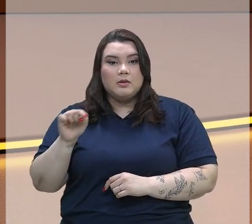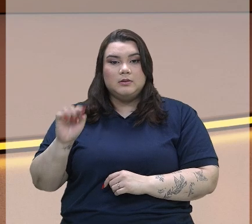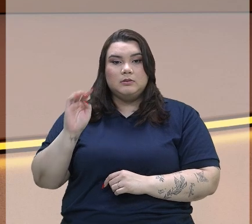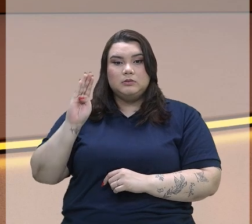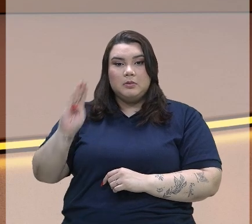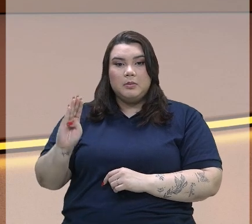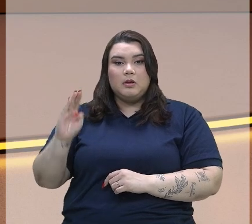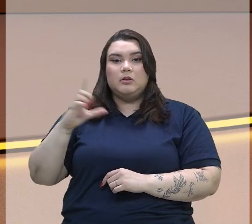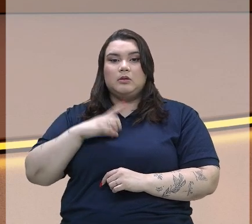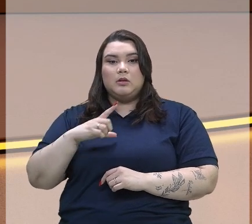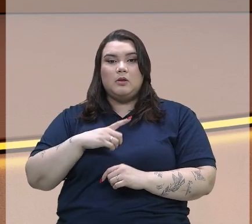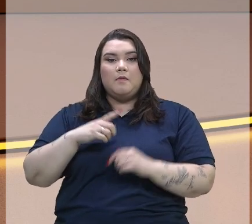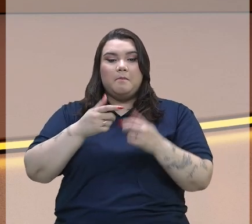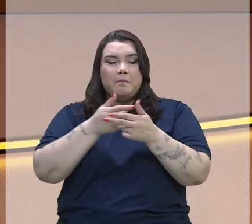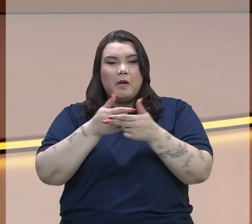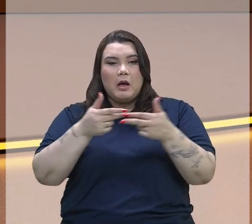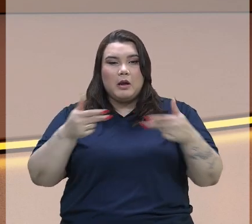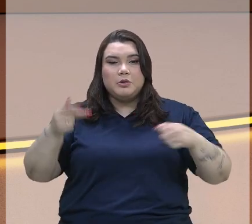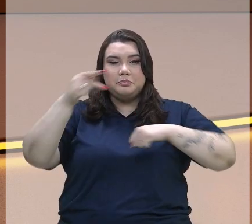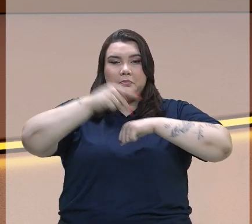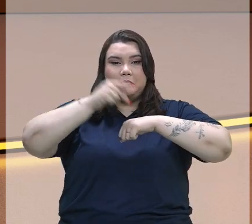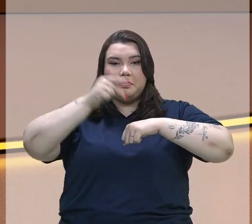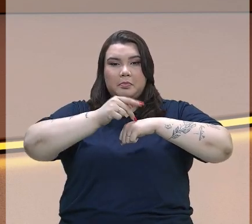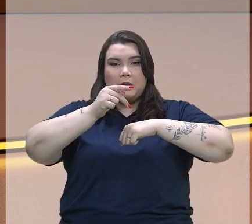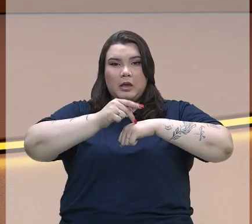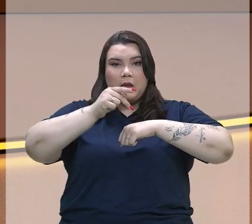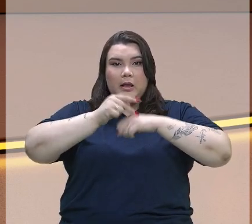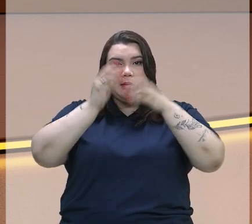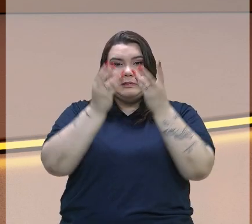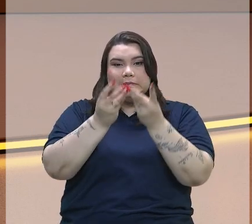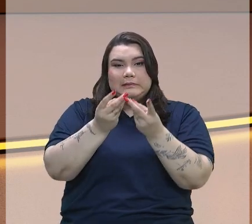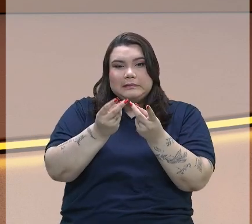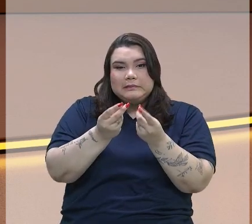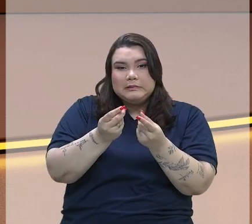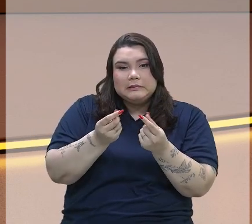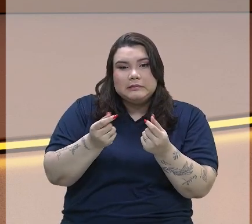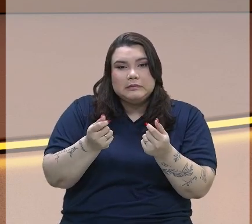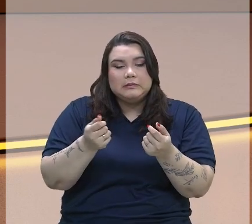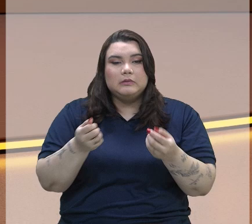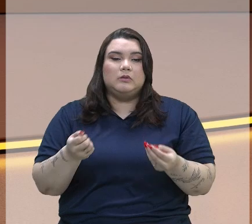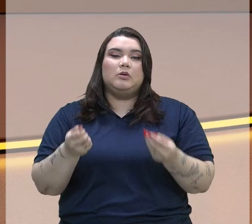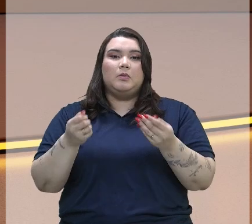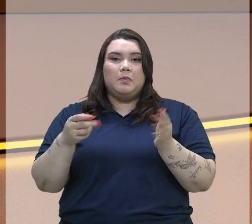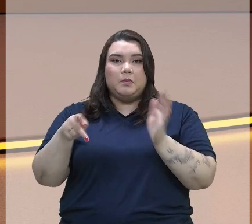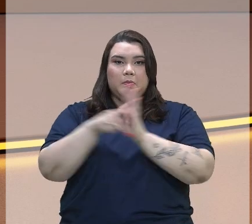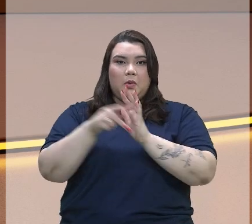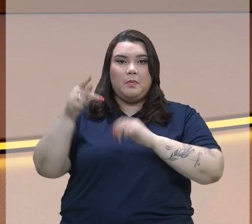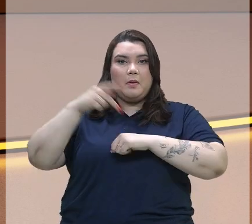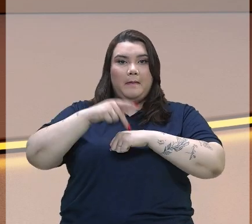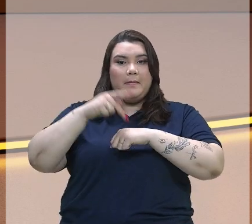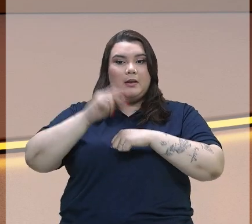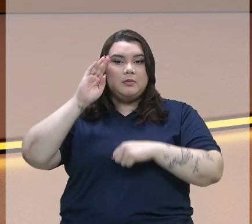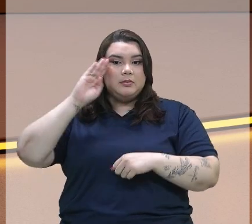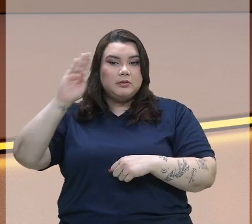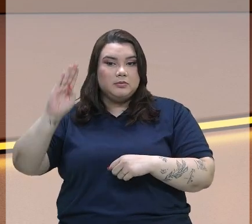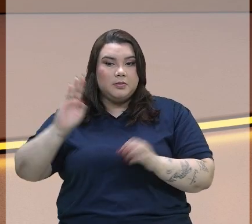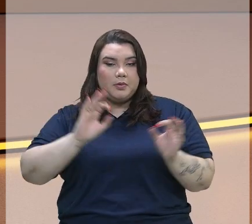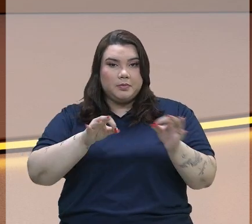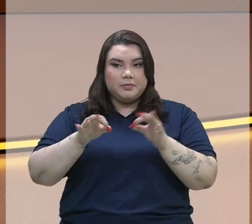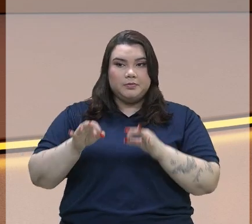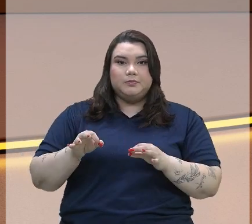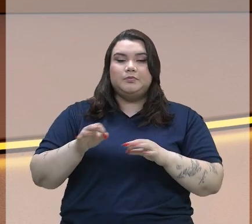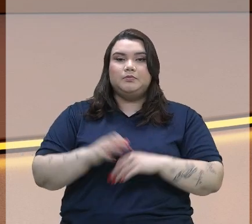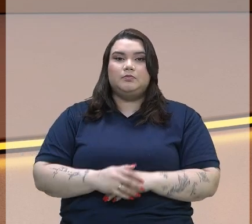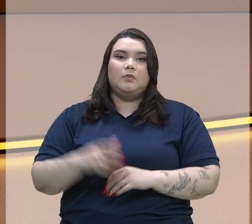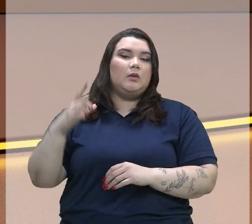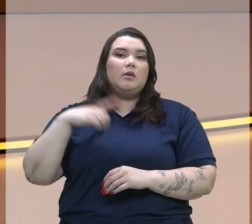B, ele é formado ali por parte bastante degradada, bastante decomposta da rocha-mãe, certo? A